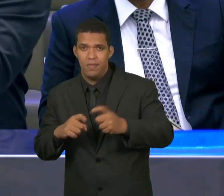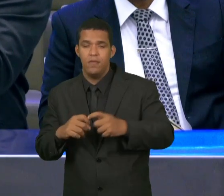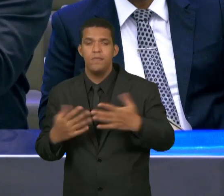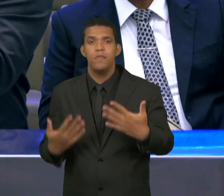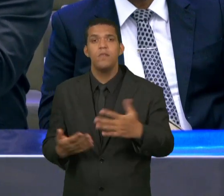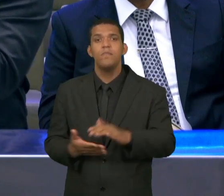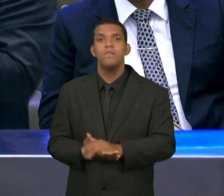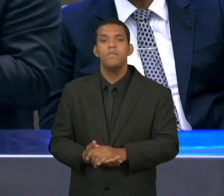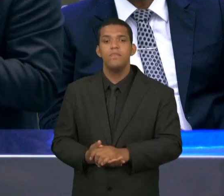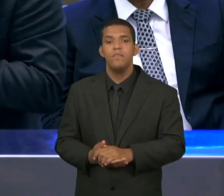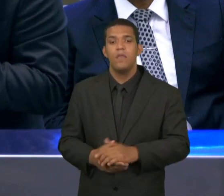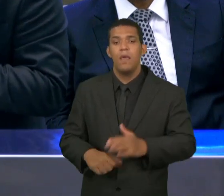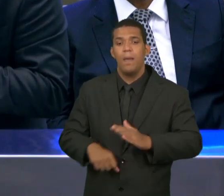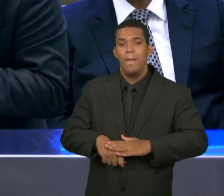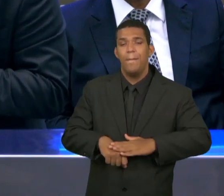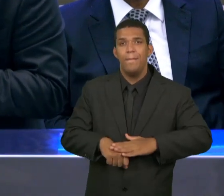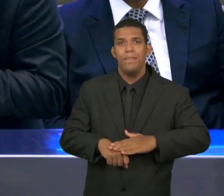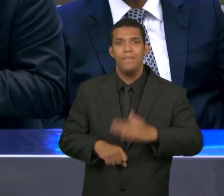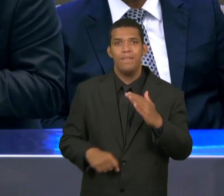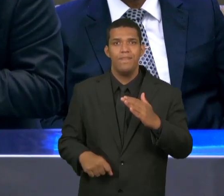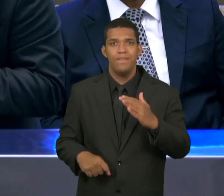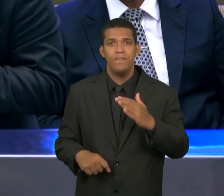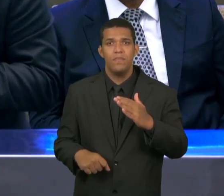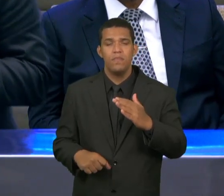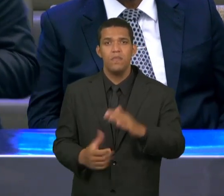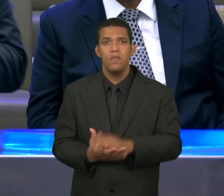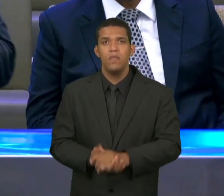10 mil sedativos,